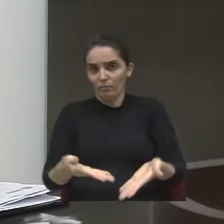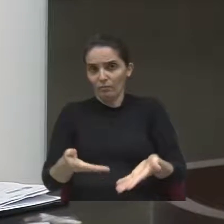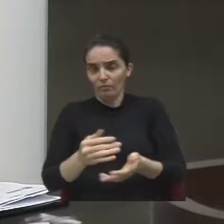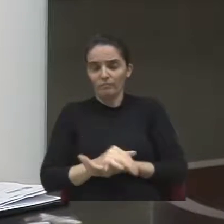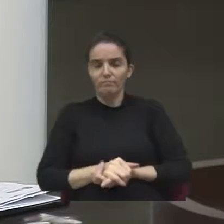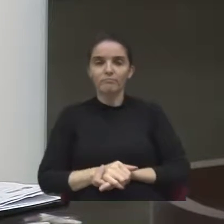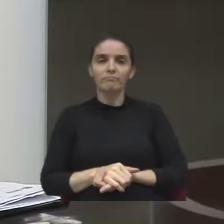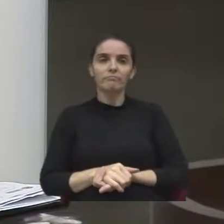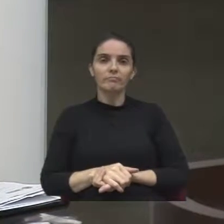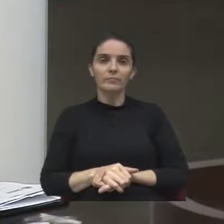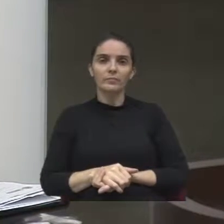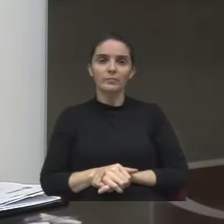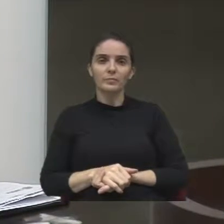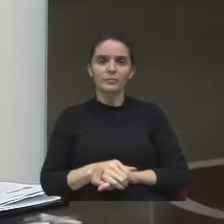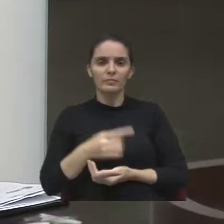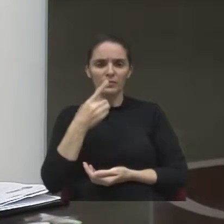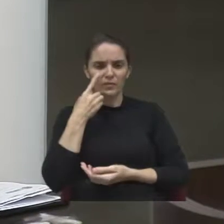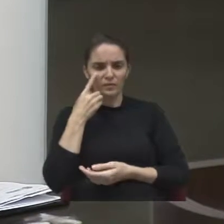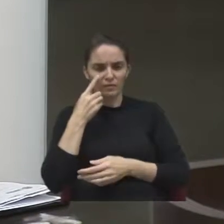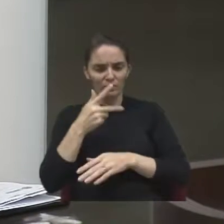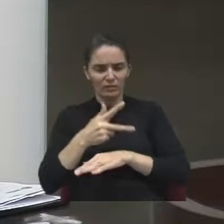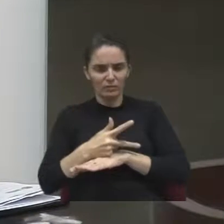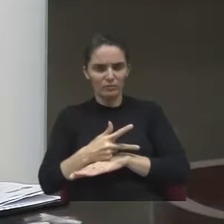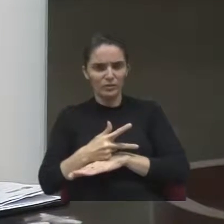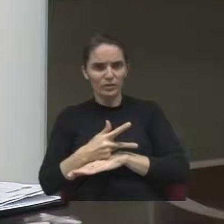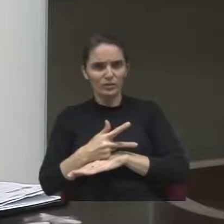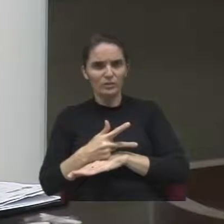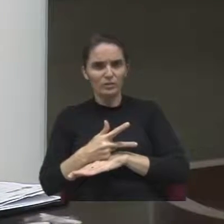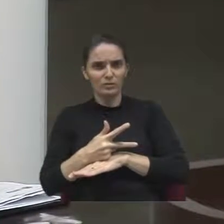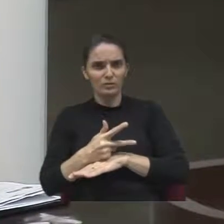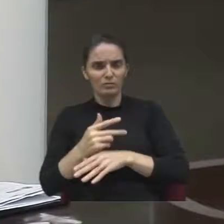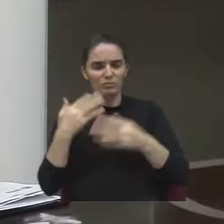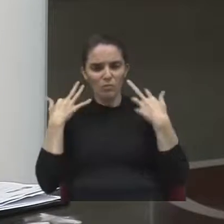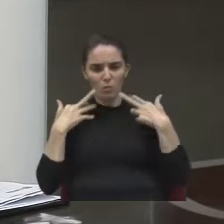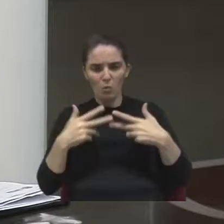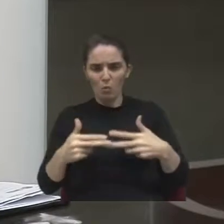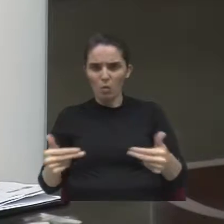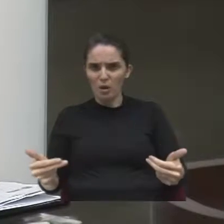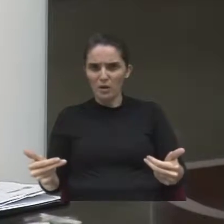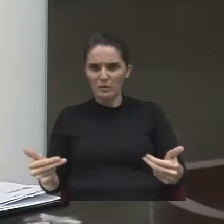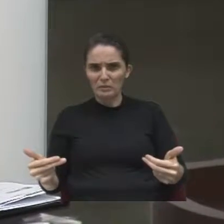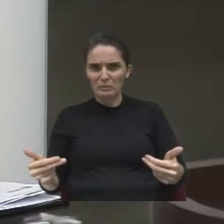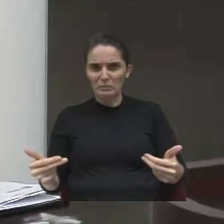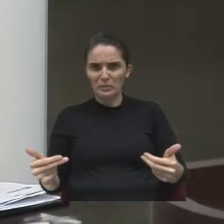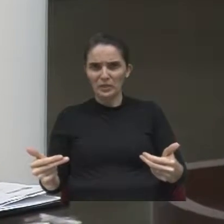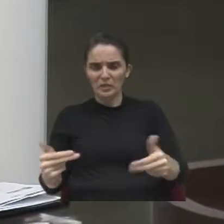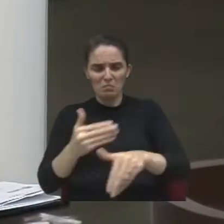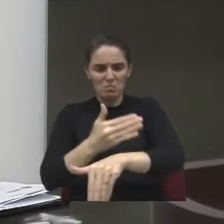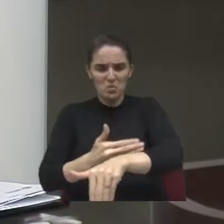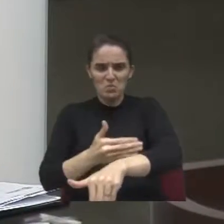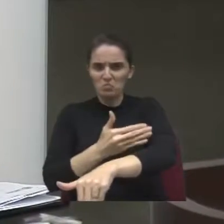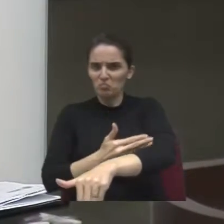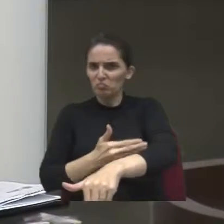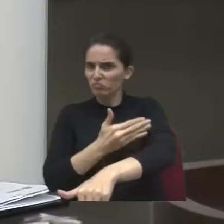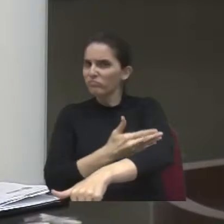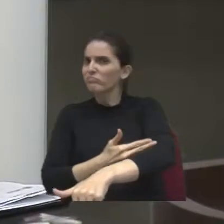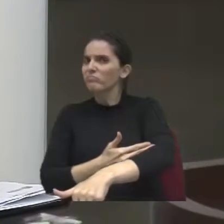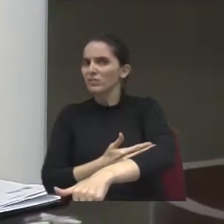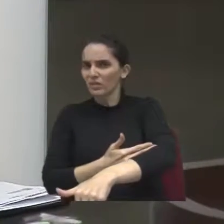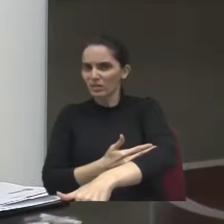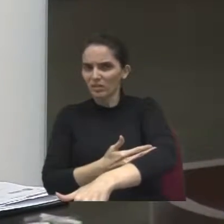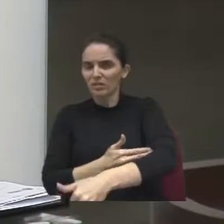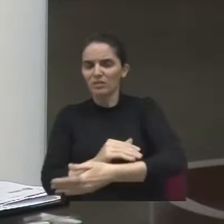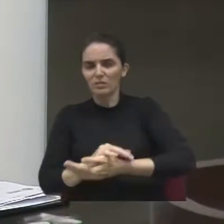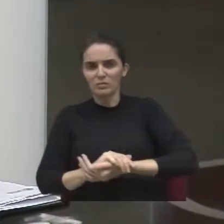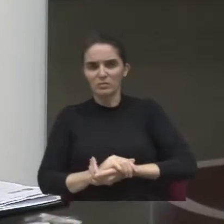Ver aquelas cenas de os animais cortados e até uma discussão de qual a cor do